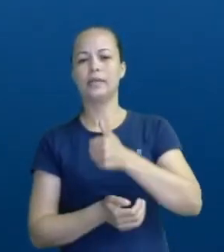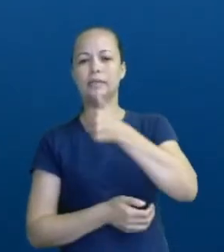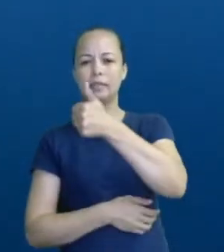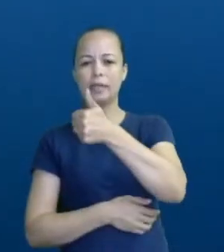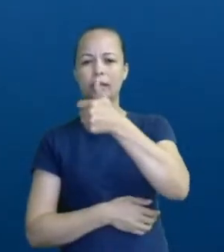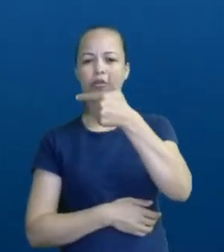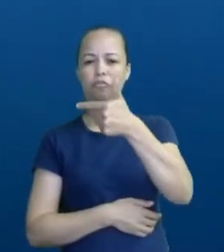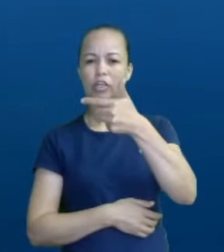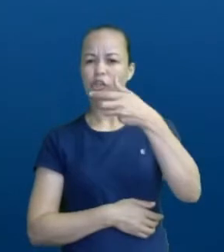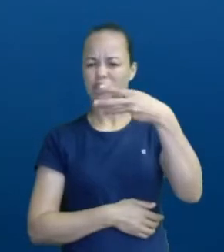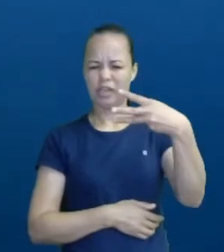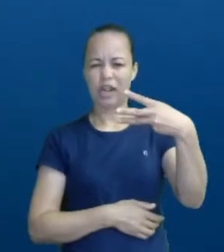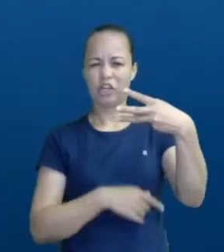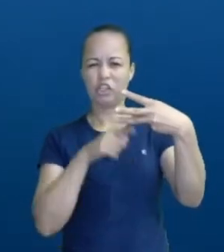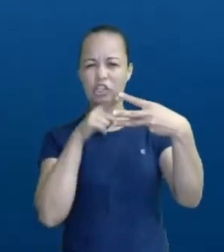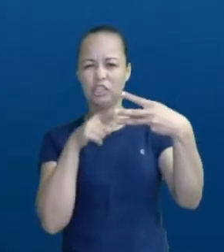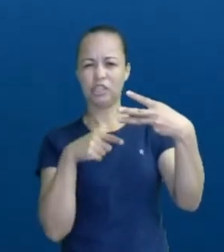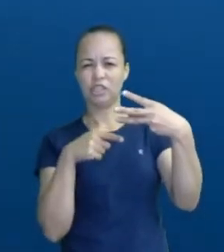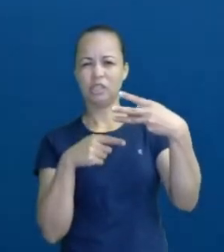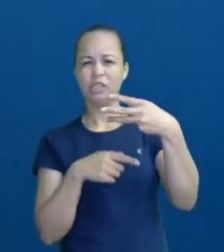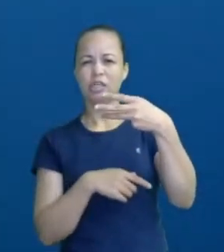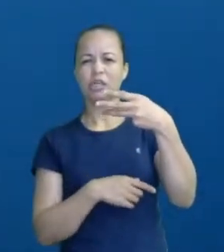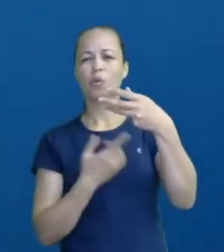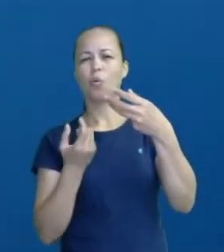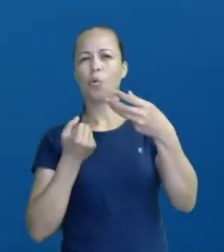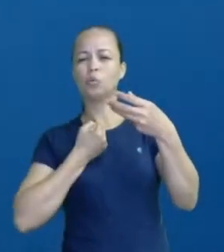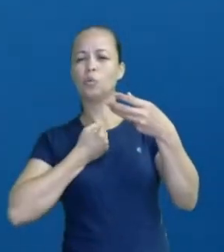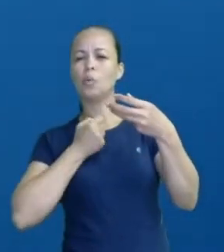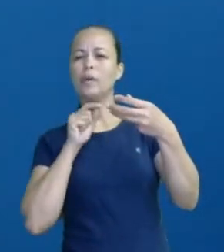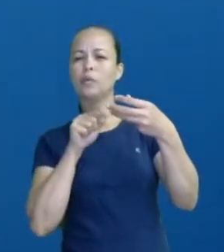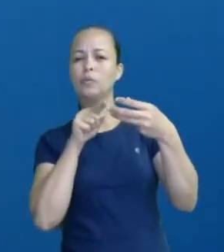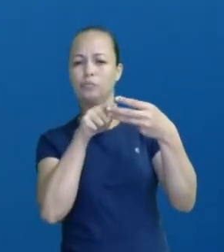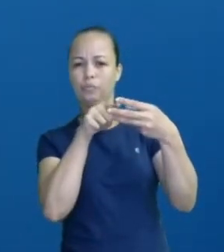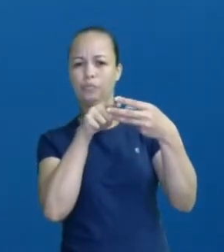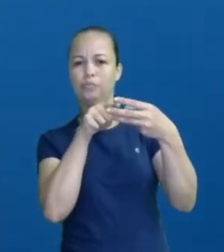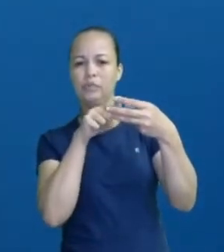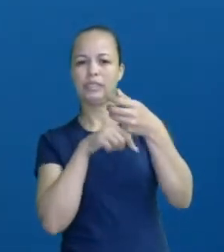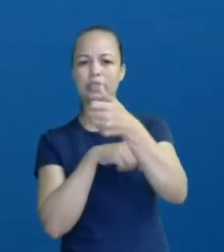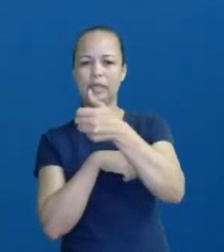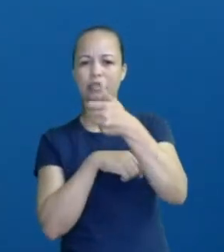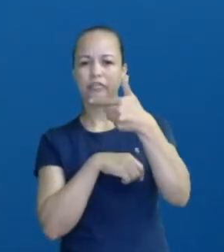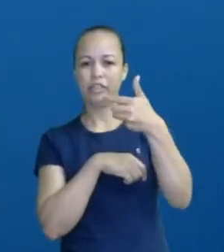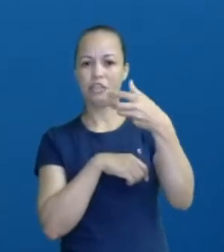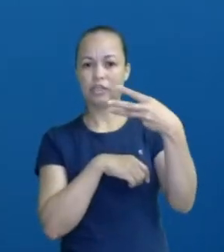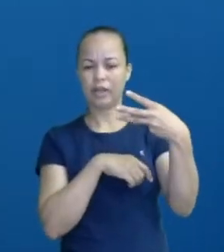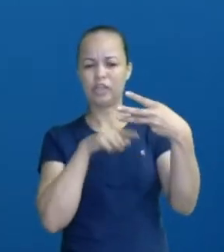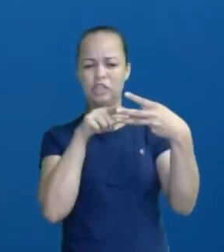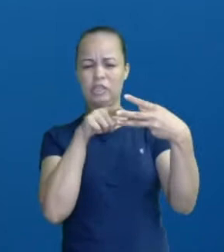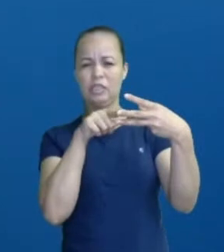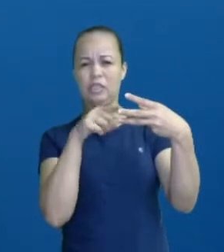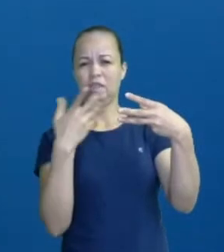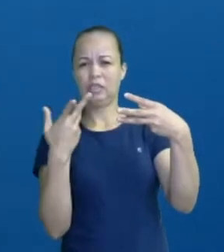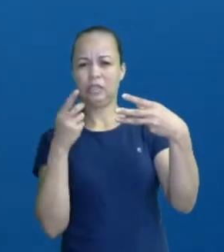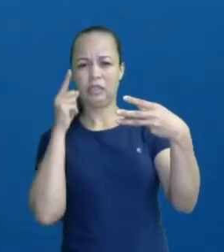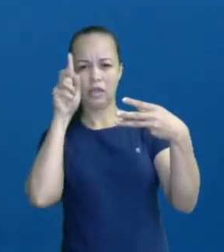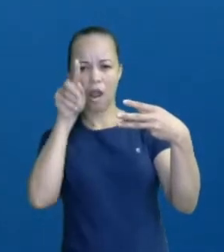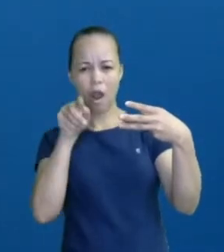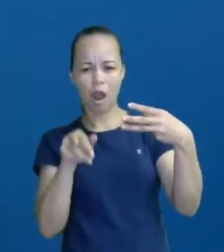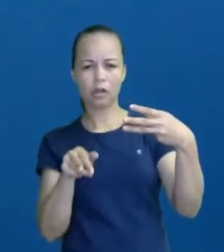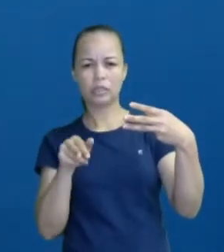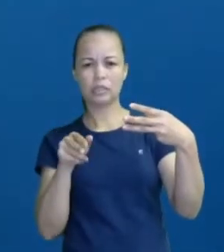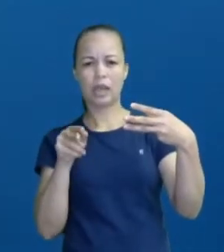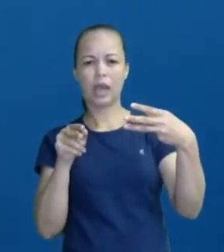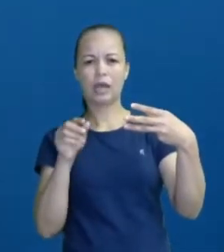123. 123 termina com o número 3. O número 3 está aqui